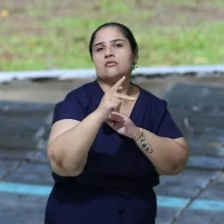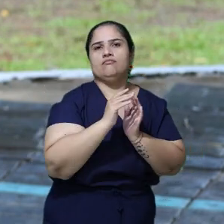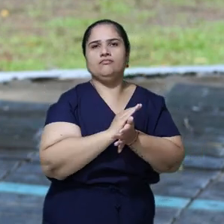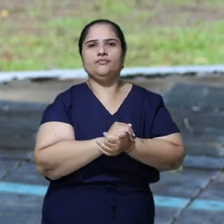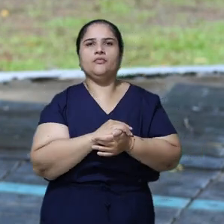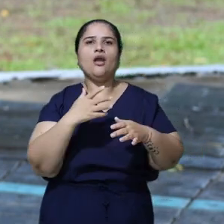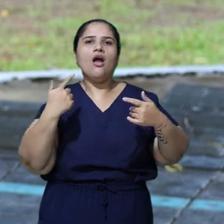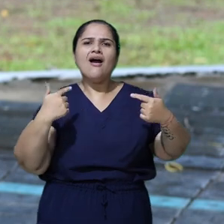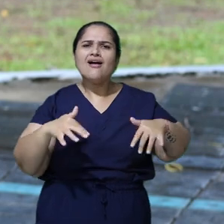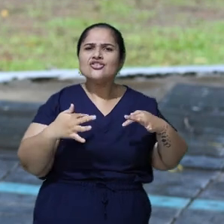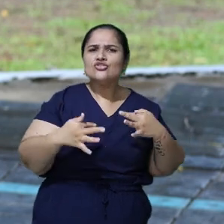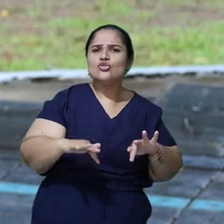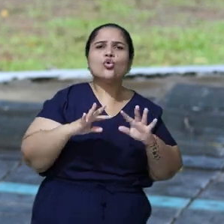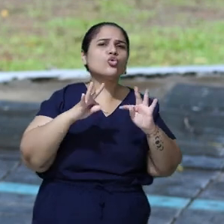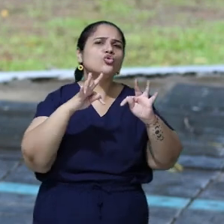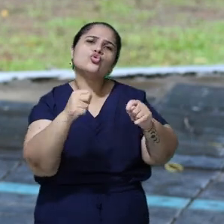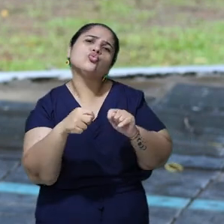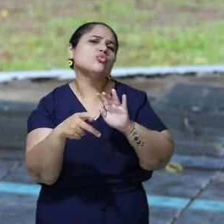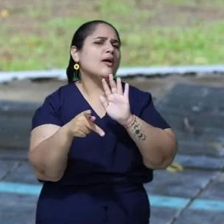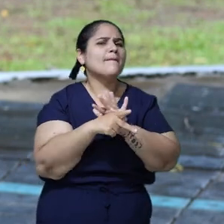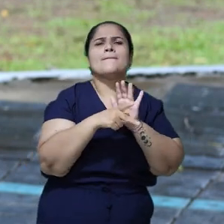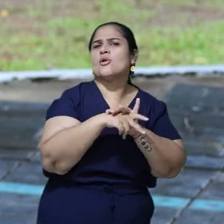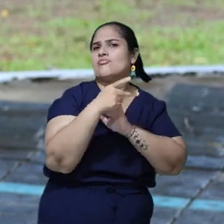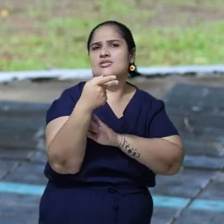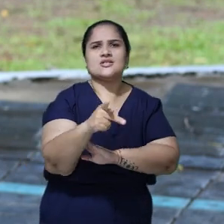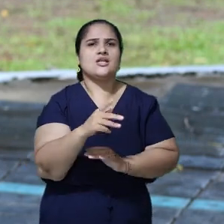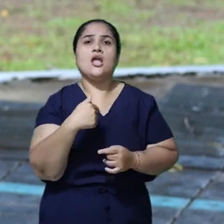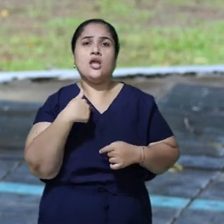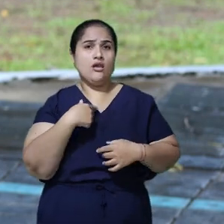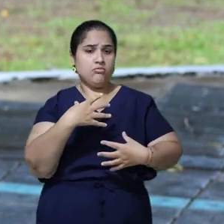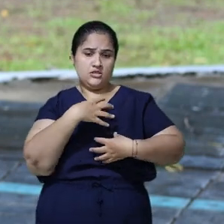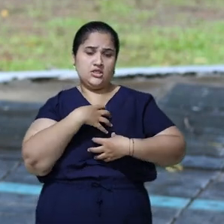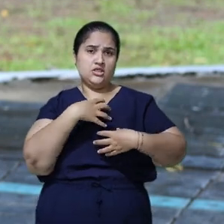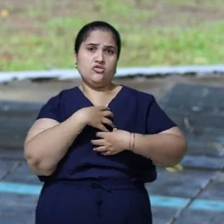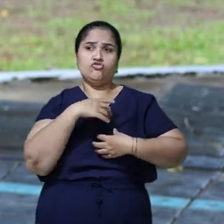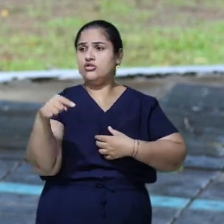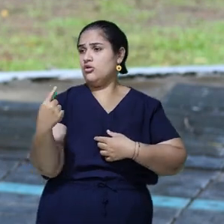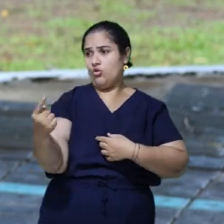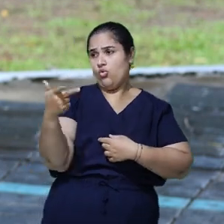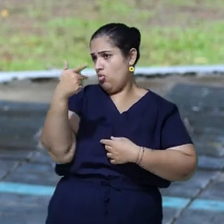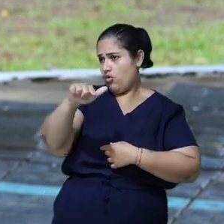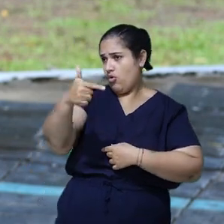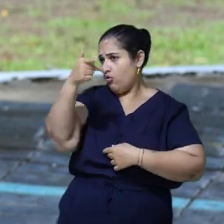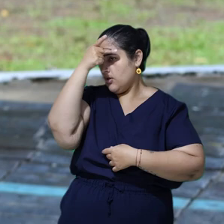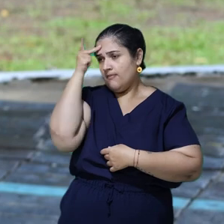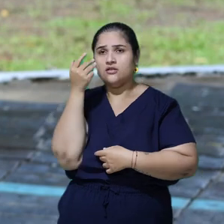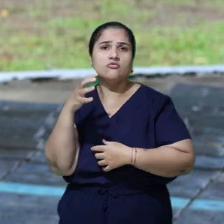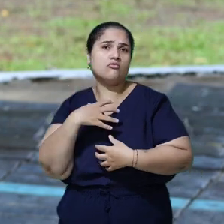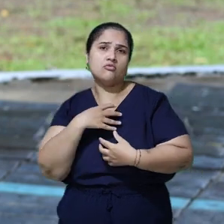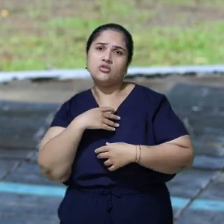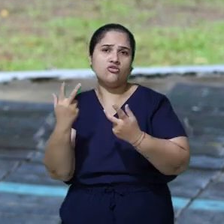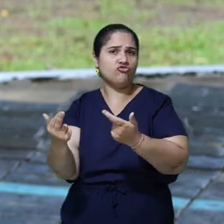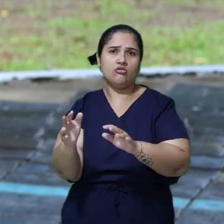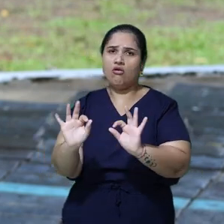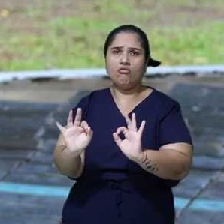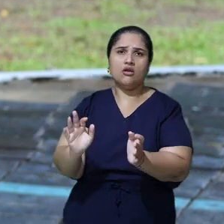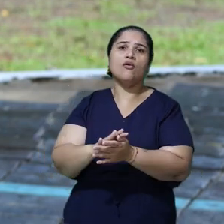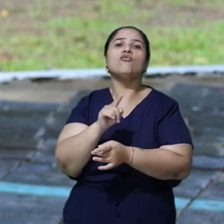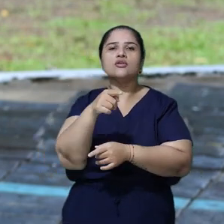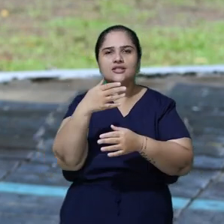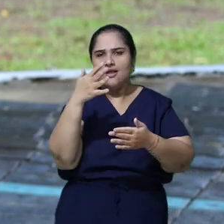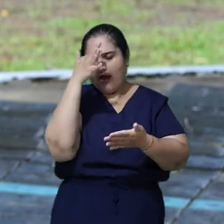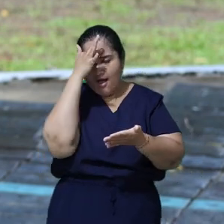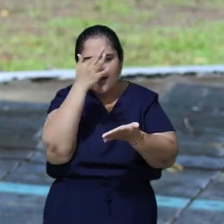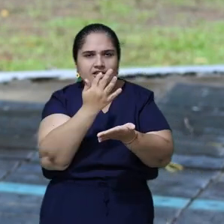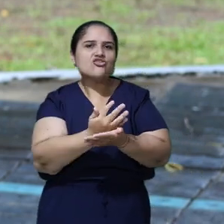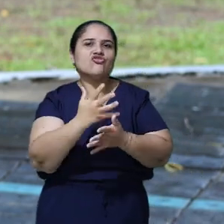as sequelas, tudo que vai vir é sua. Eu posso ter sentido algo e você não vai sentir. Então, você tem que acreditar na cura, acreditar